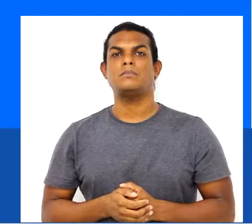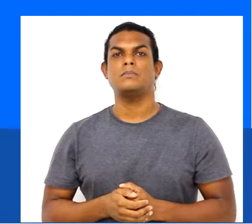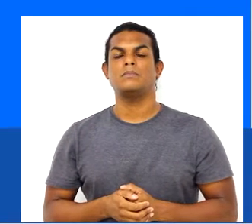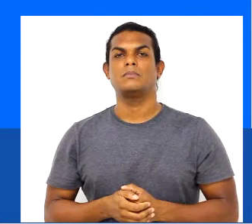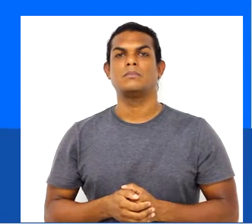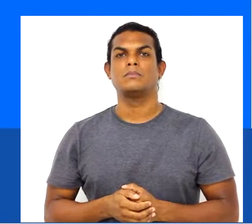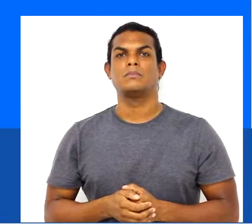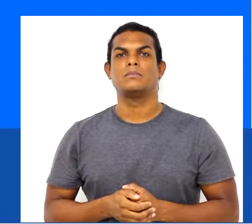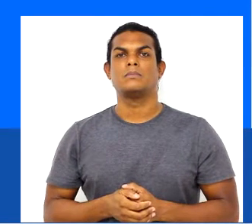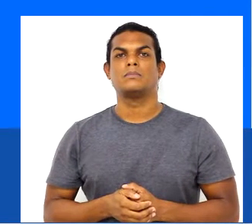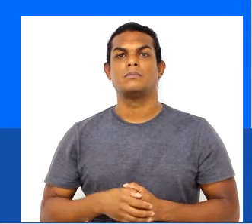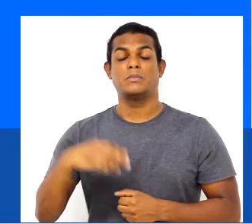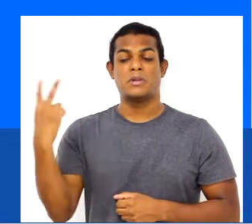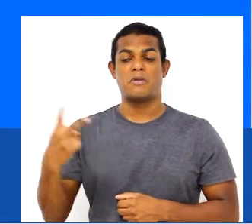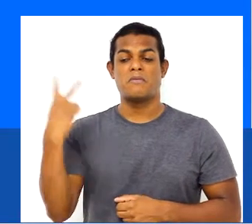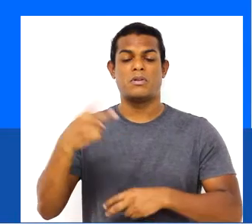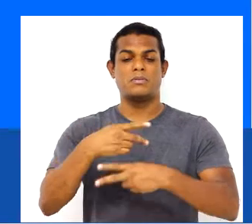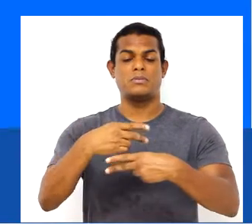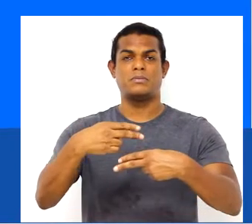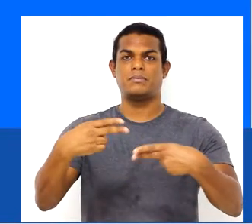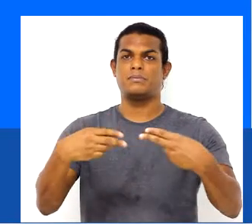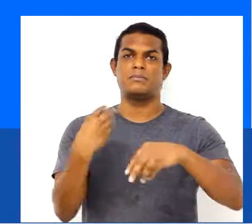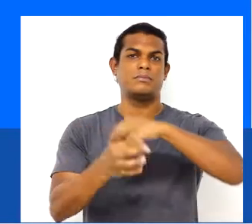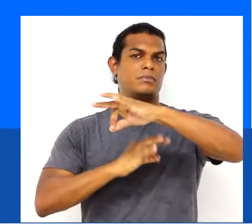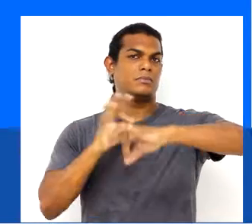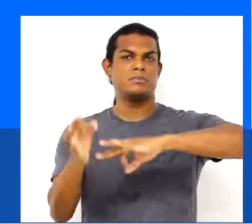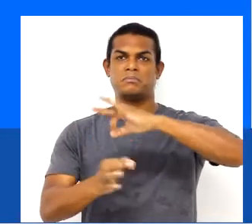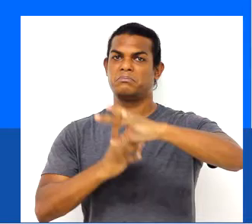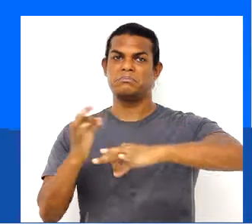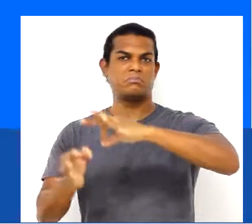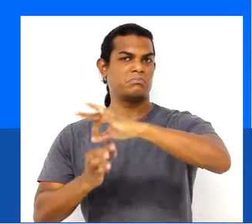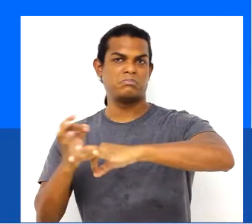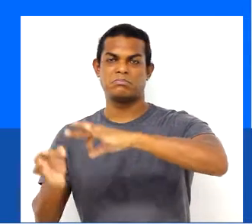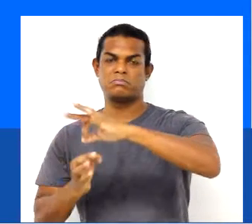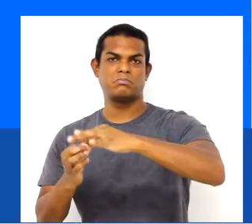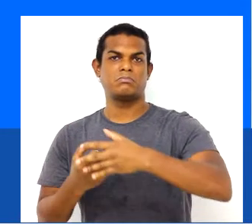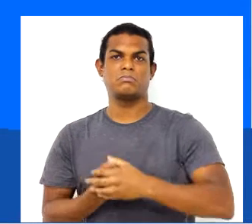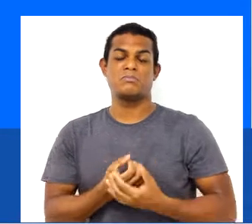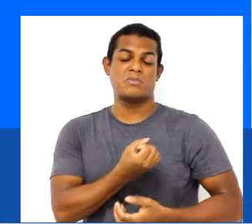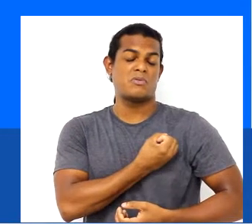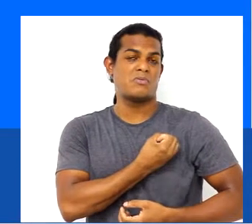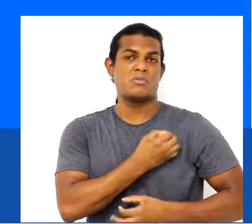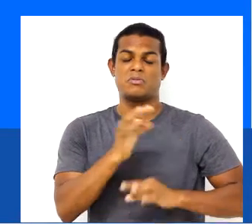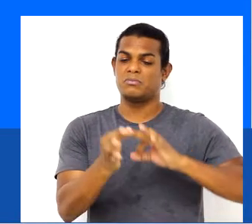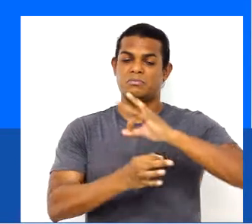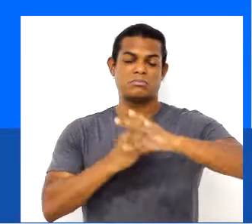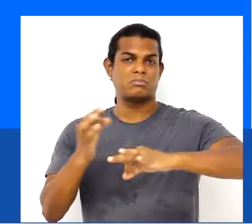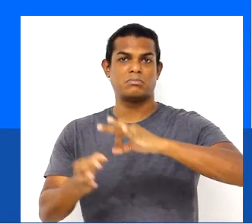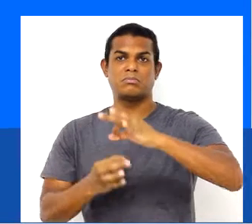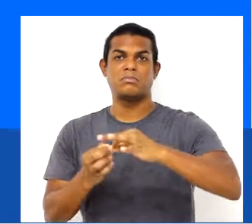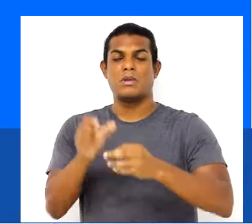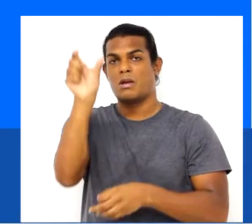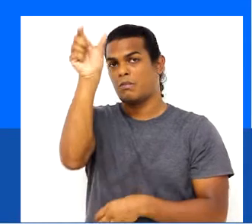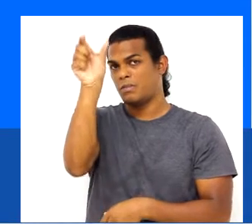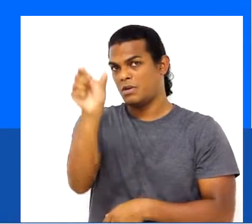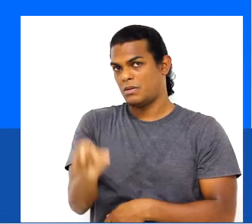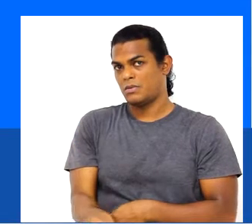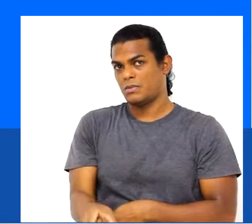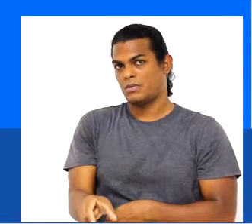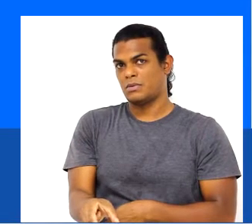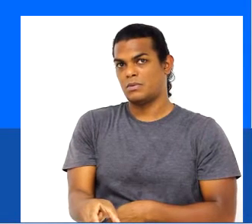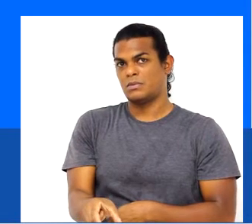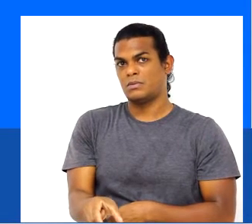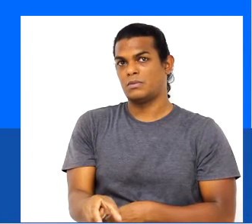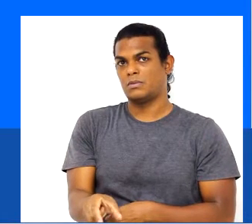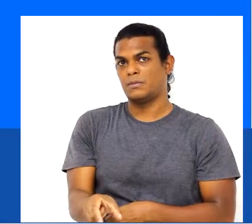apresenta valores aleatórios. A primeira linha da primeira coluna